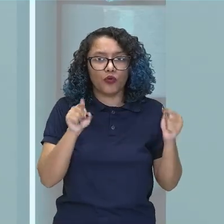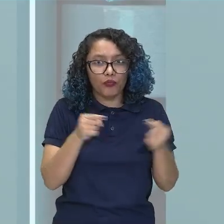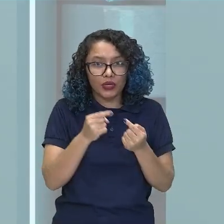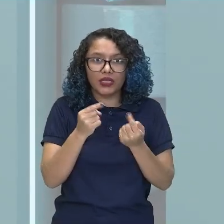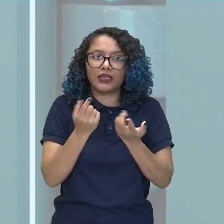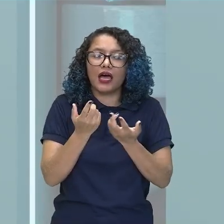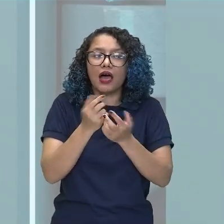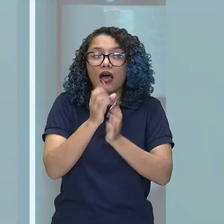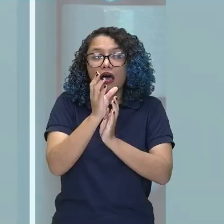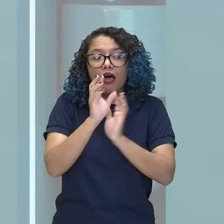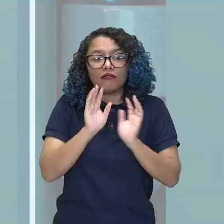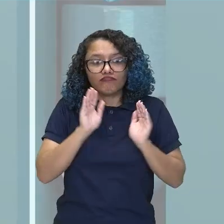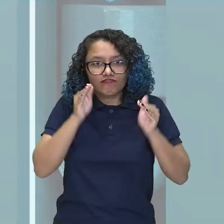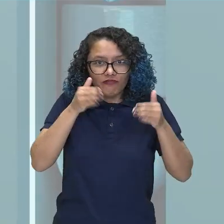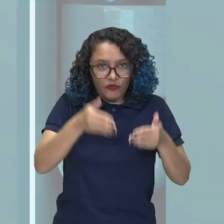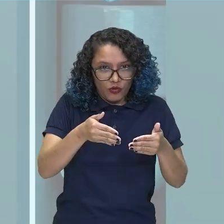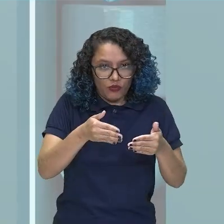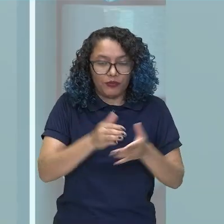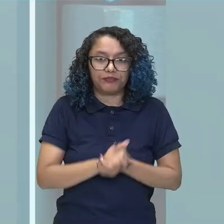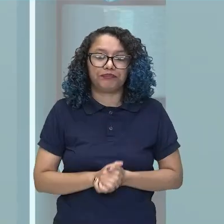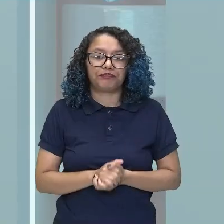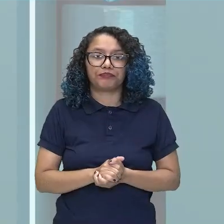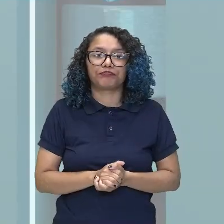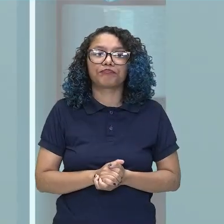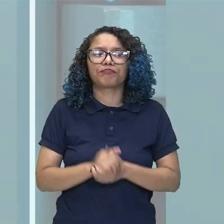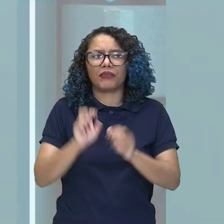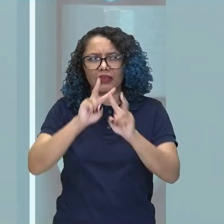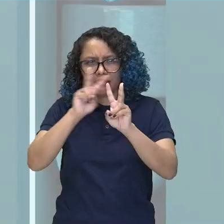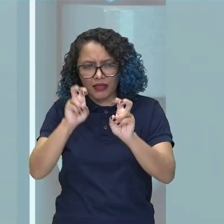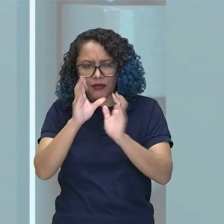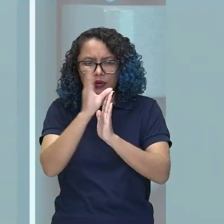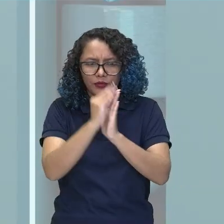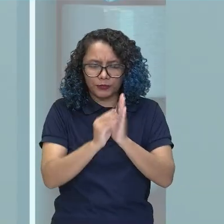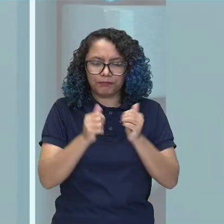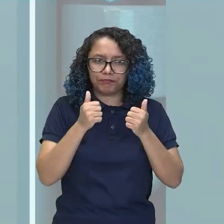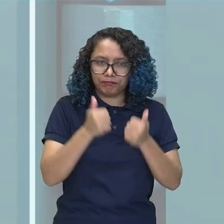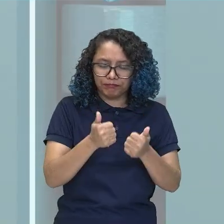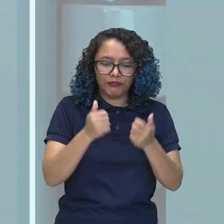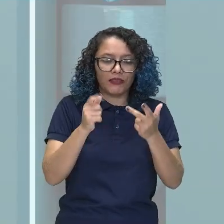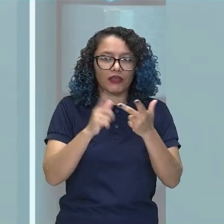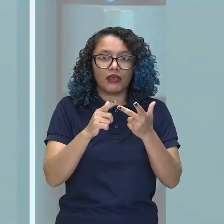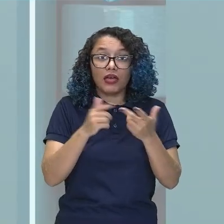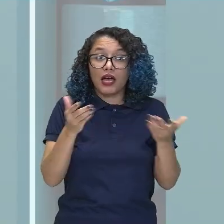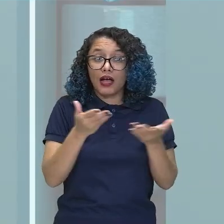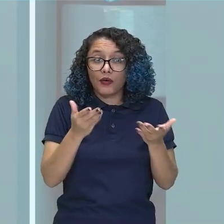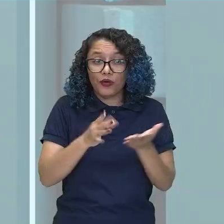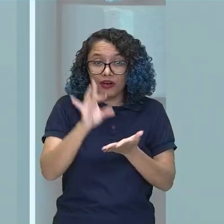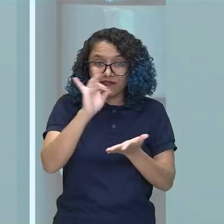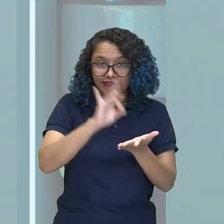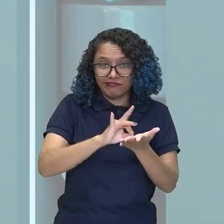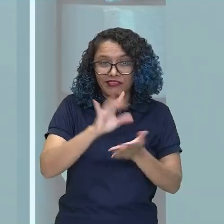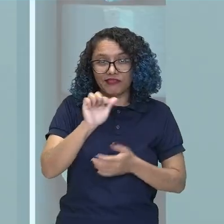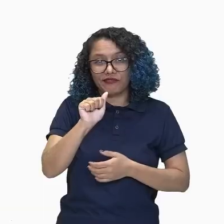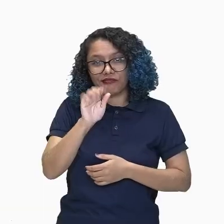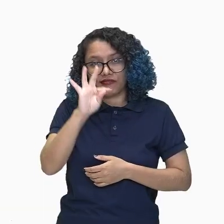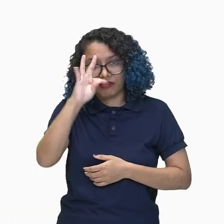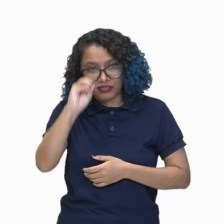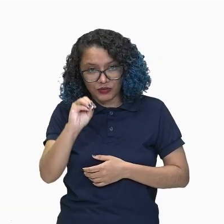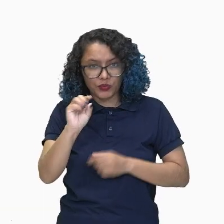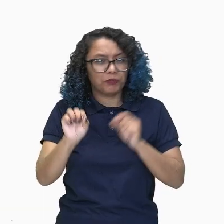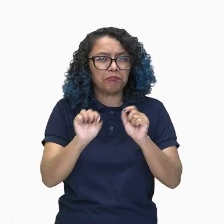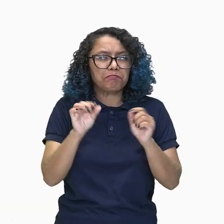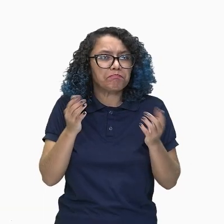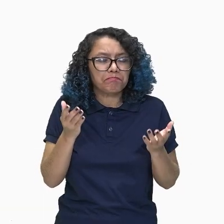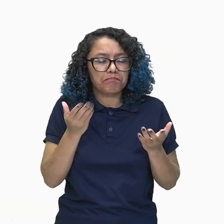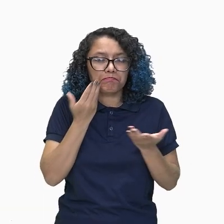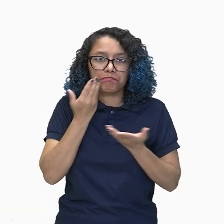compreendemos o que é tema, o que é assunto, vamos agora entender o que são fatos, ou seja, o que é um fato. Colocando